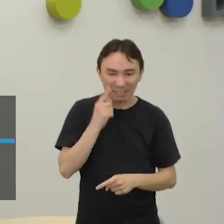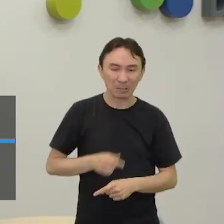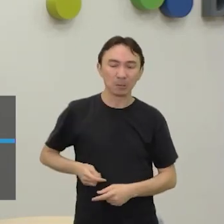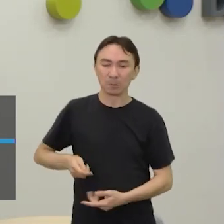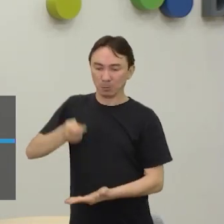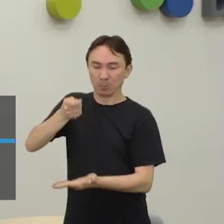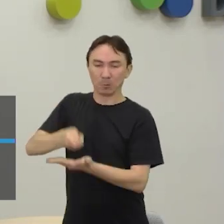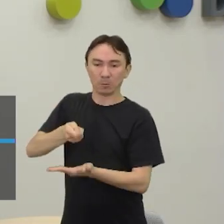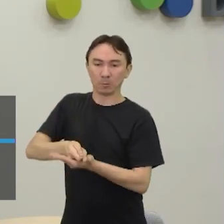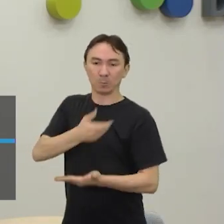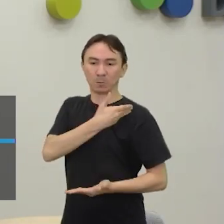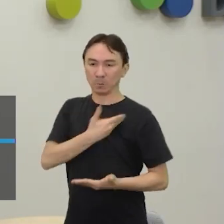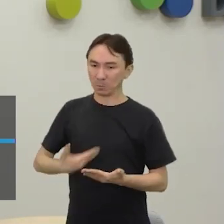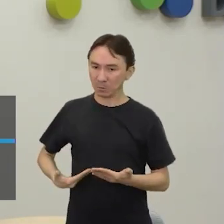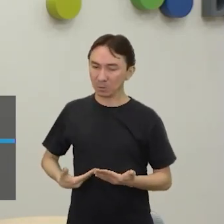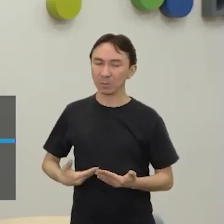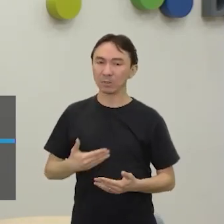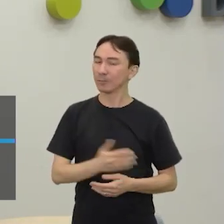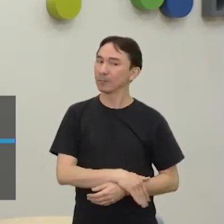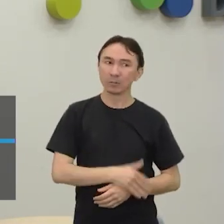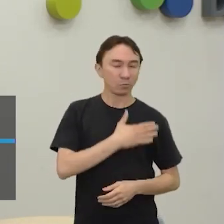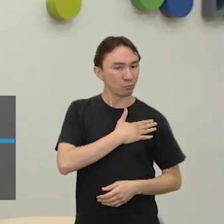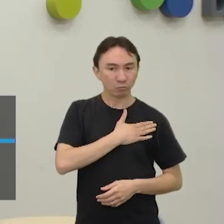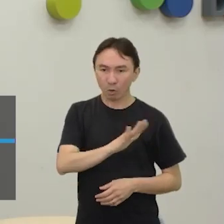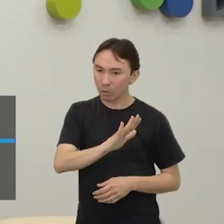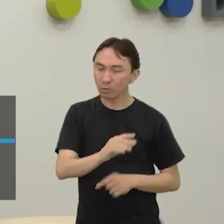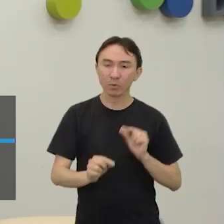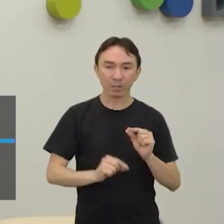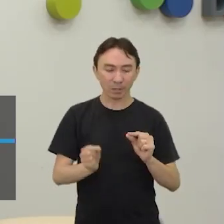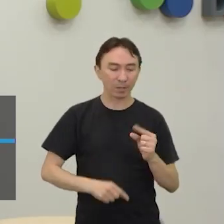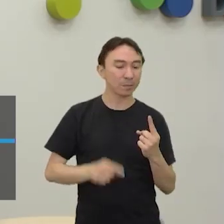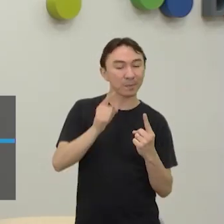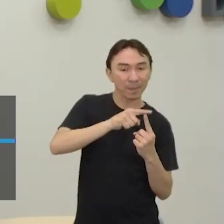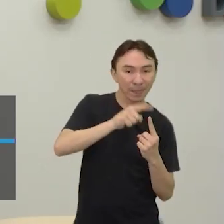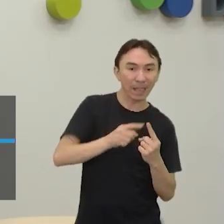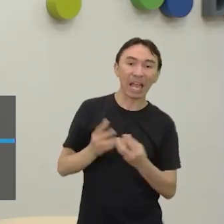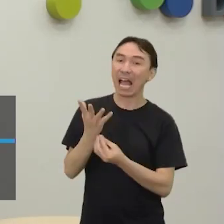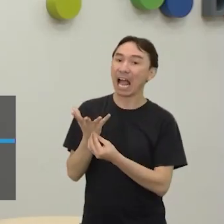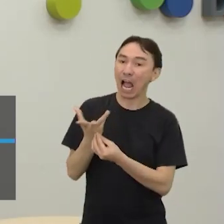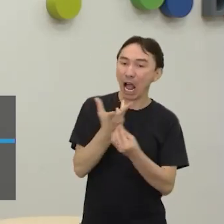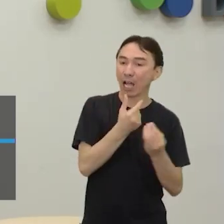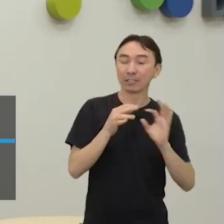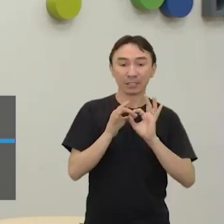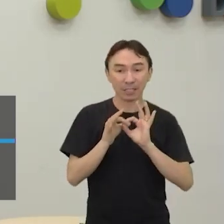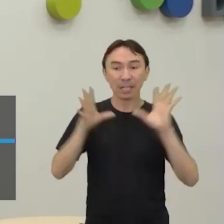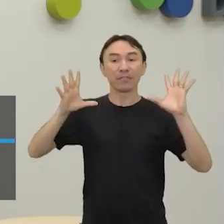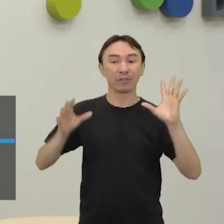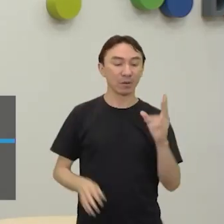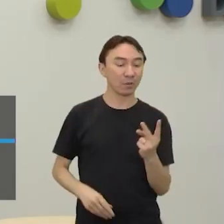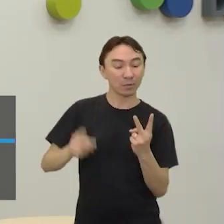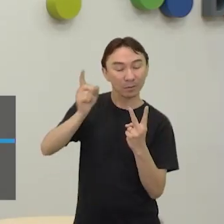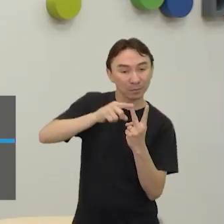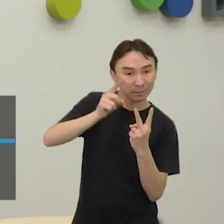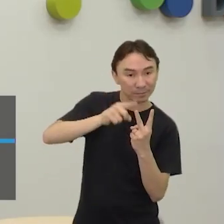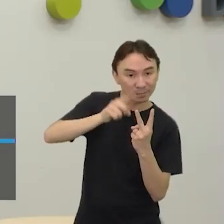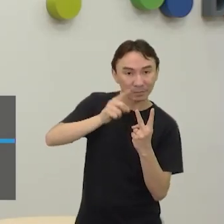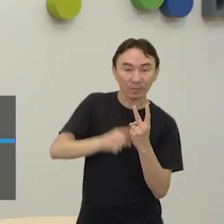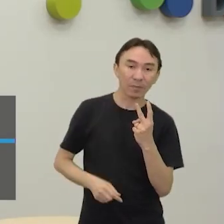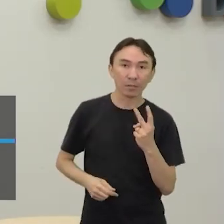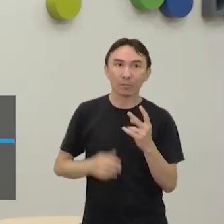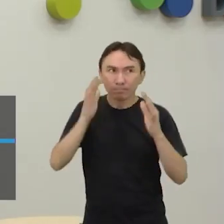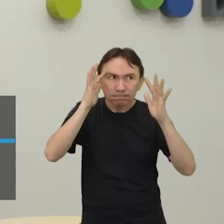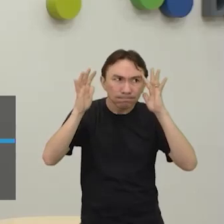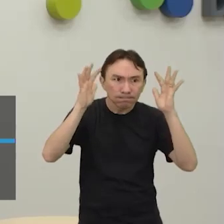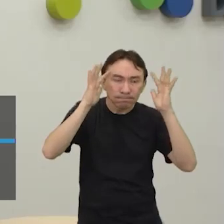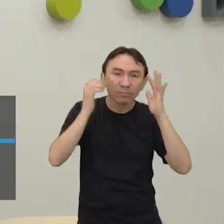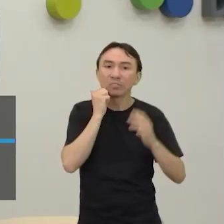Mafê? Nem com artistas livres e nem com pensamento científico autônomo e crítico. Eu quero